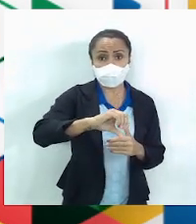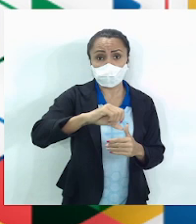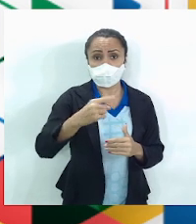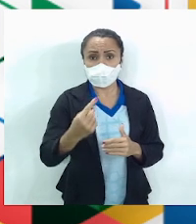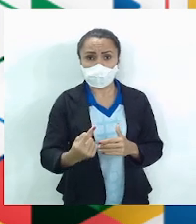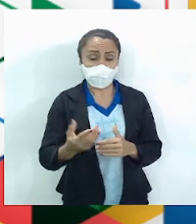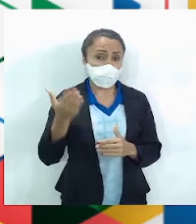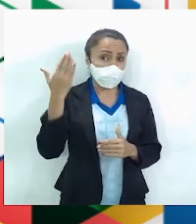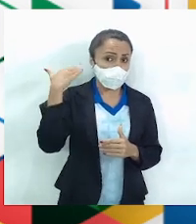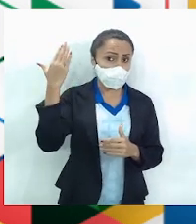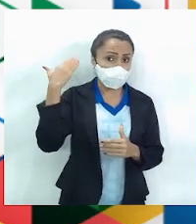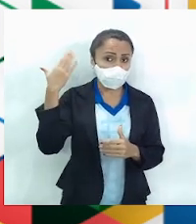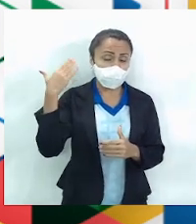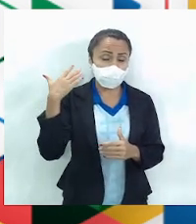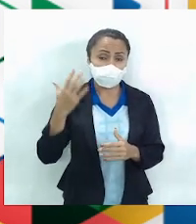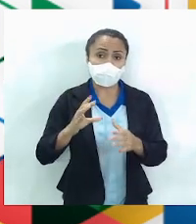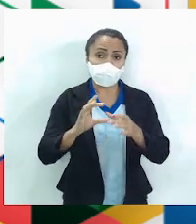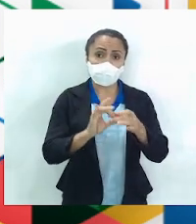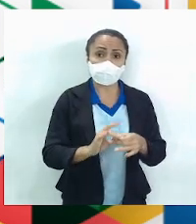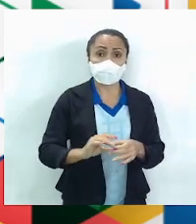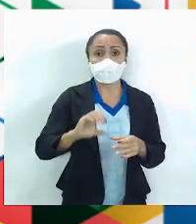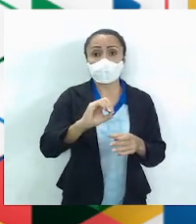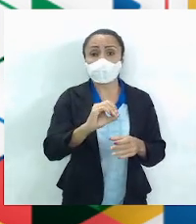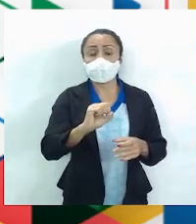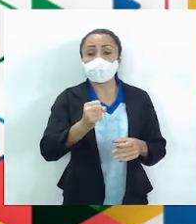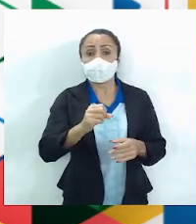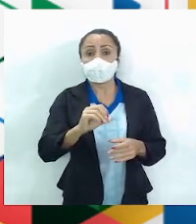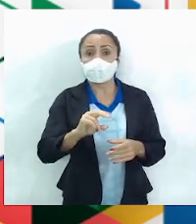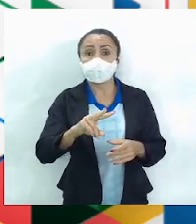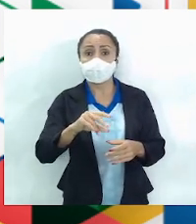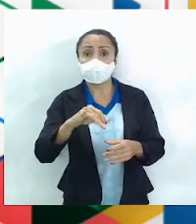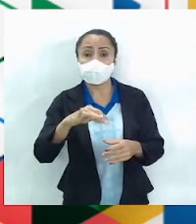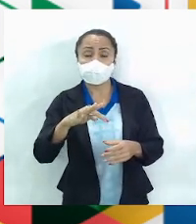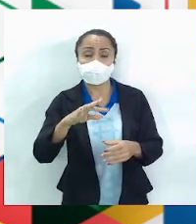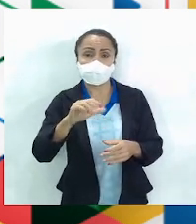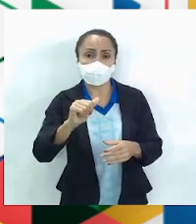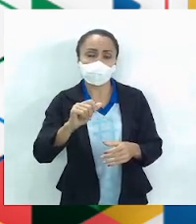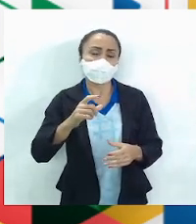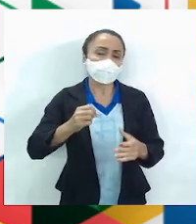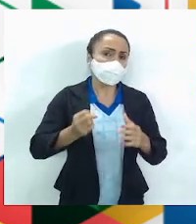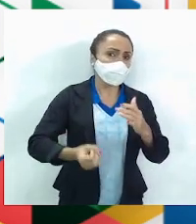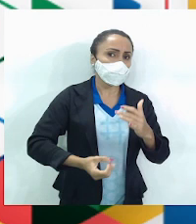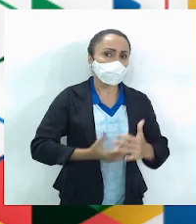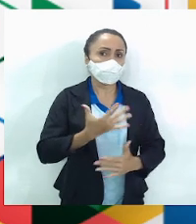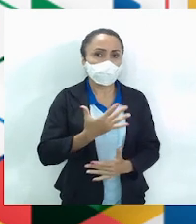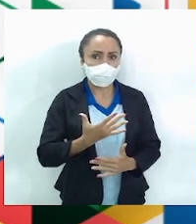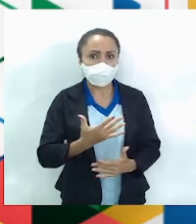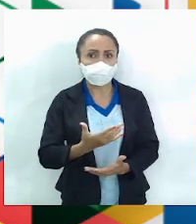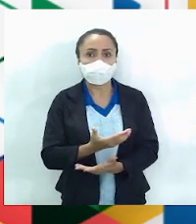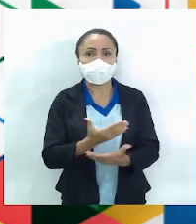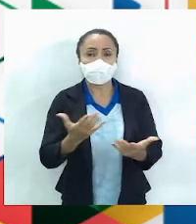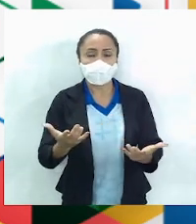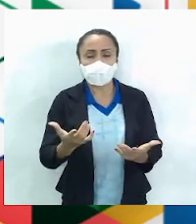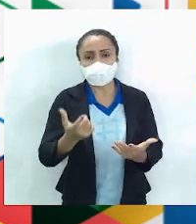a antiga União Soviética ela se esfacelou, dando origem ao SEI,